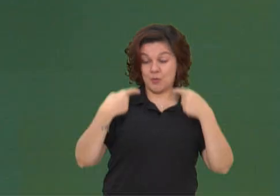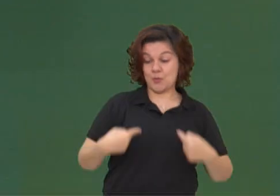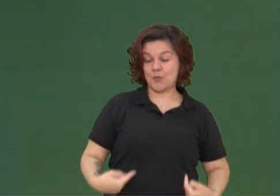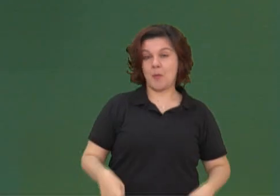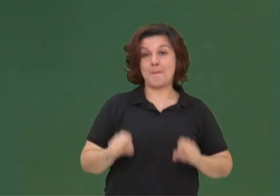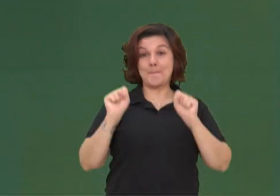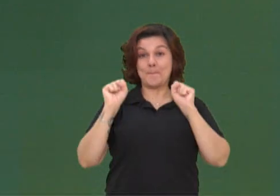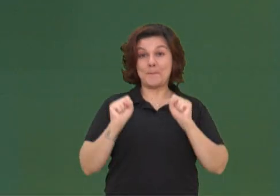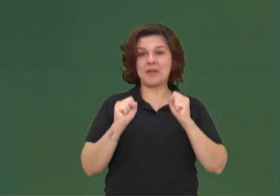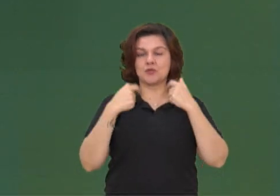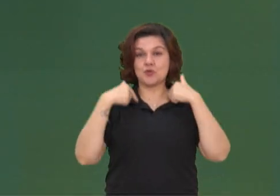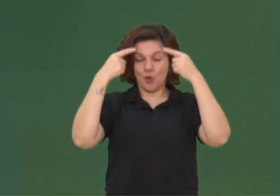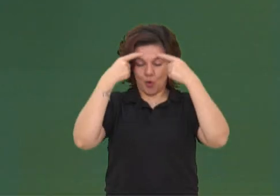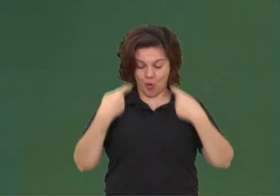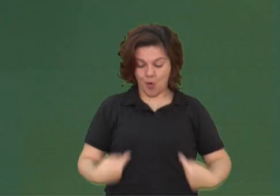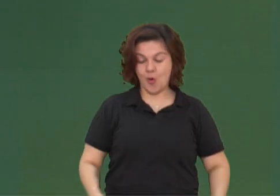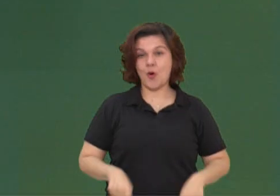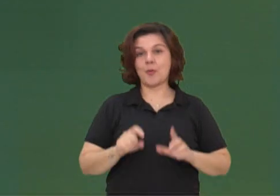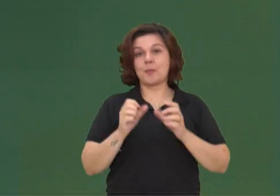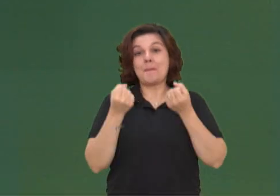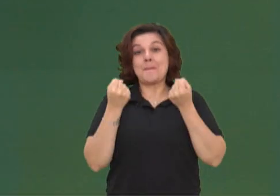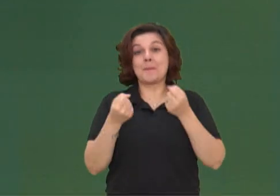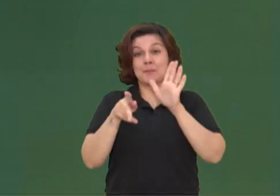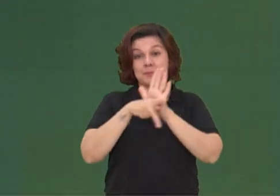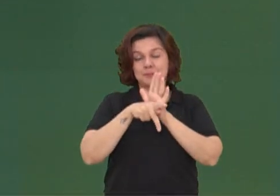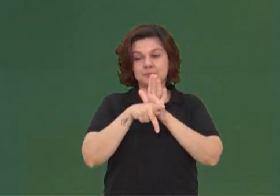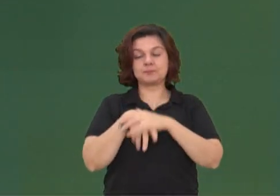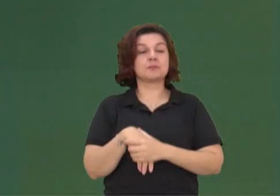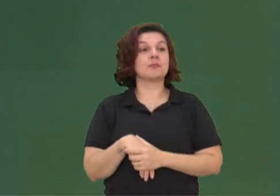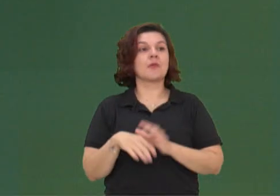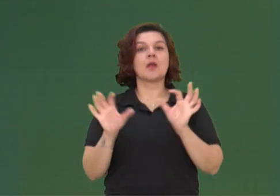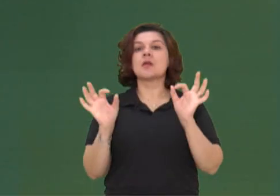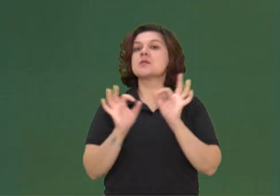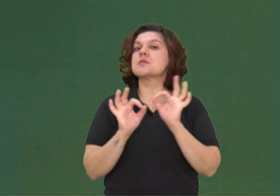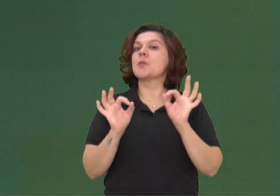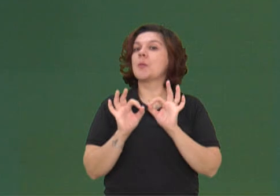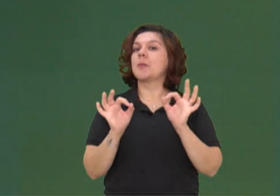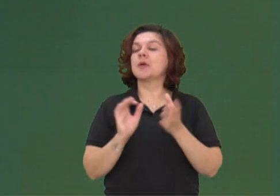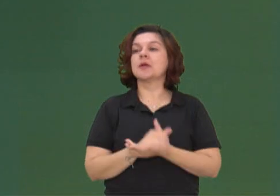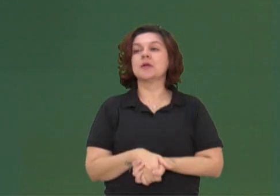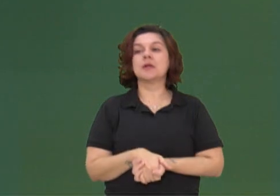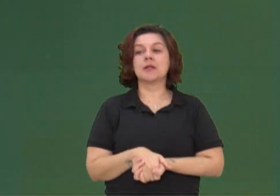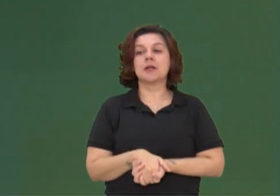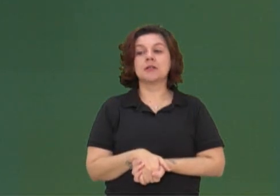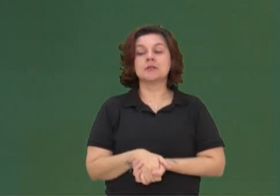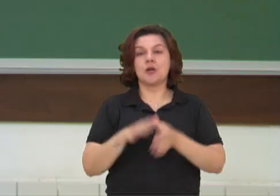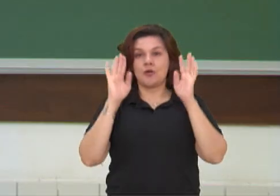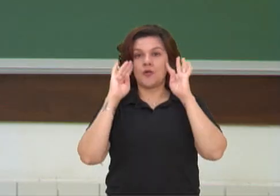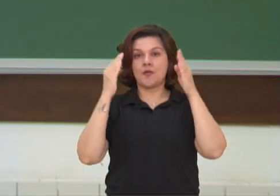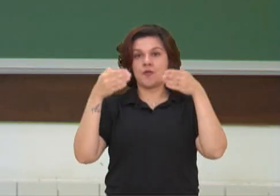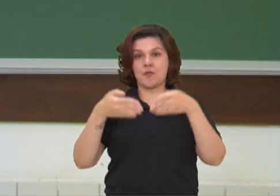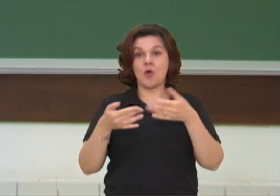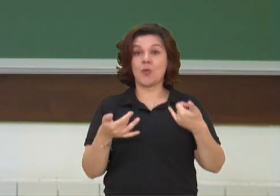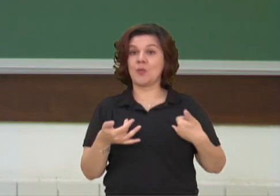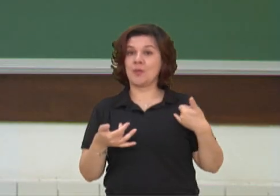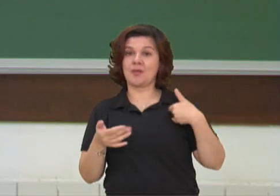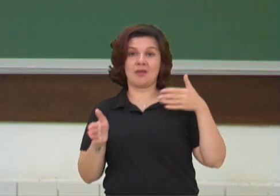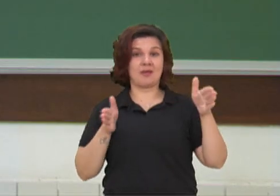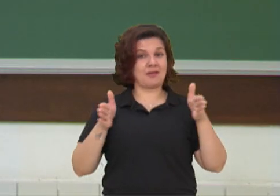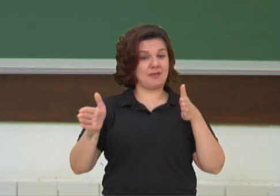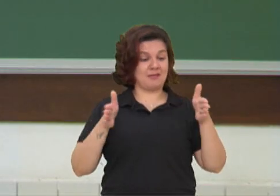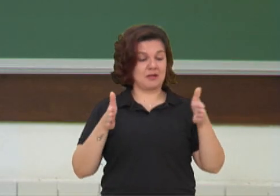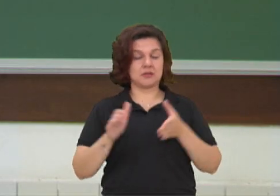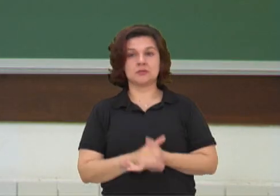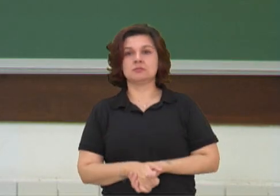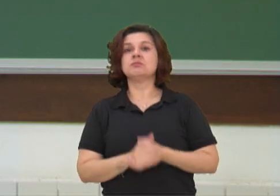peso, o peso ali do seu próprio corpo, é que você não vai ter ali nenhum tipo de definição ali de acordo com faixa etária. Então você